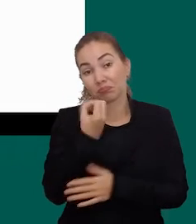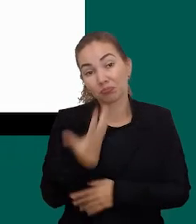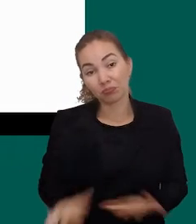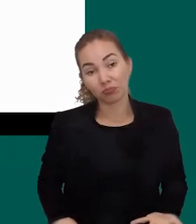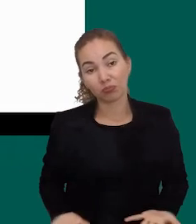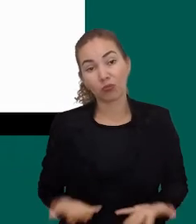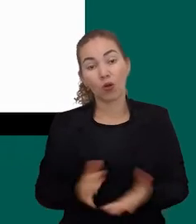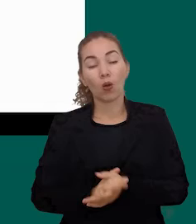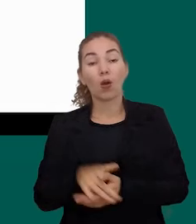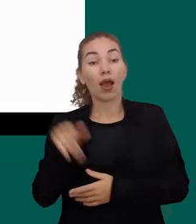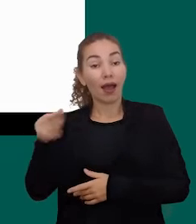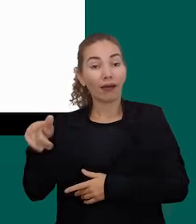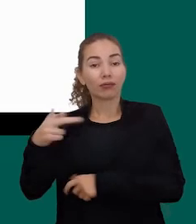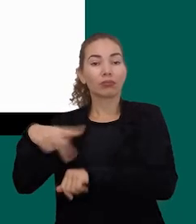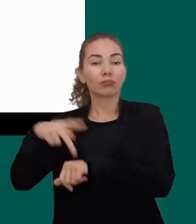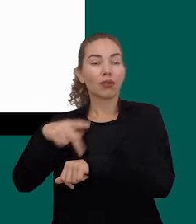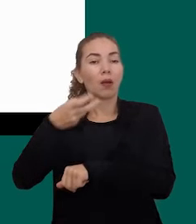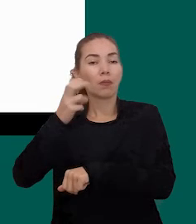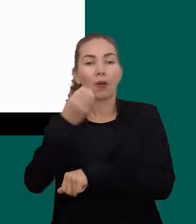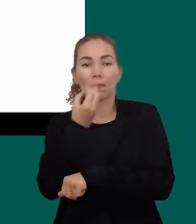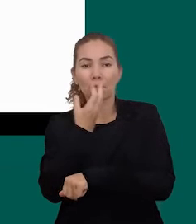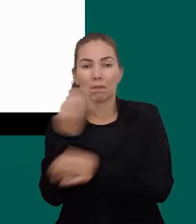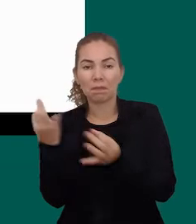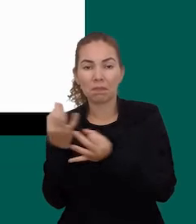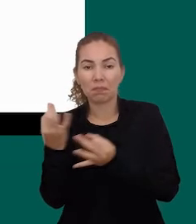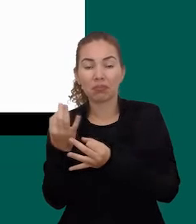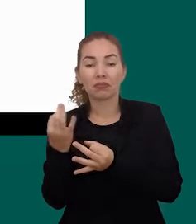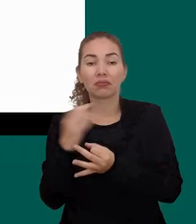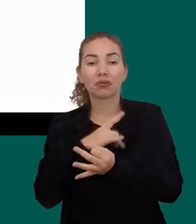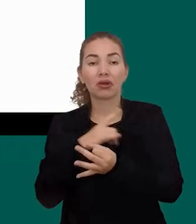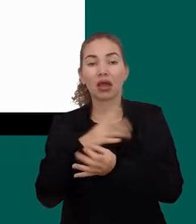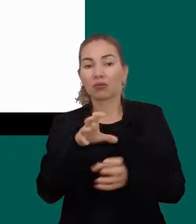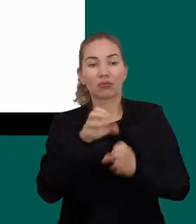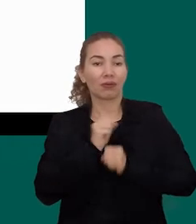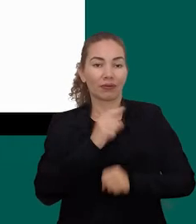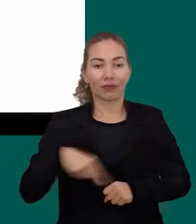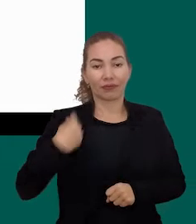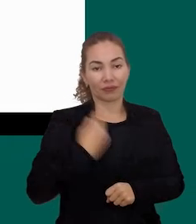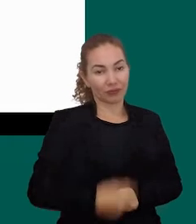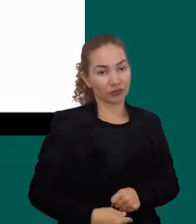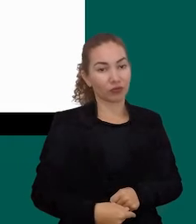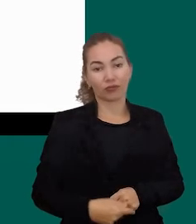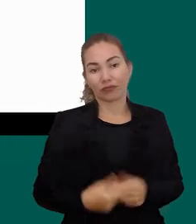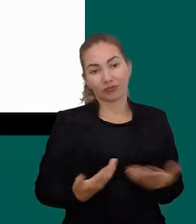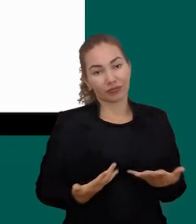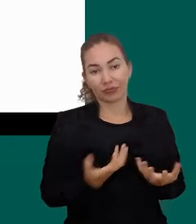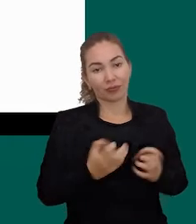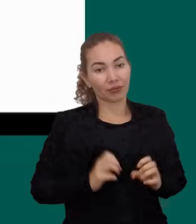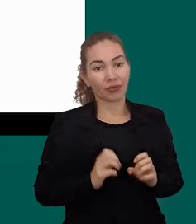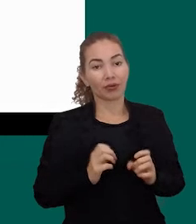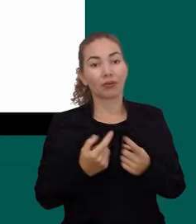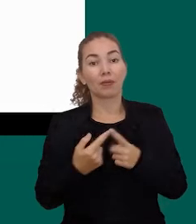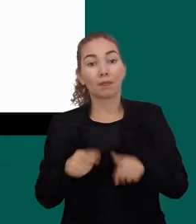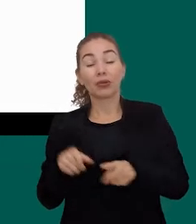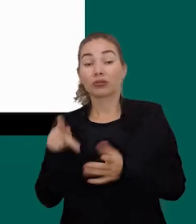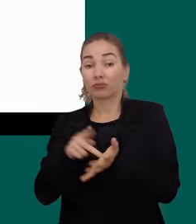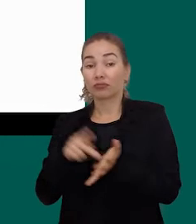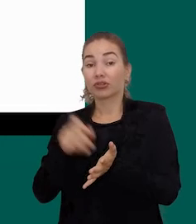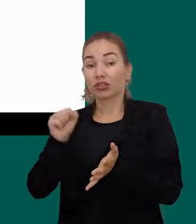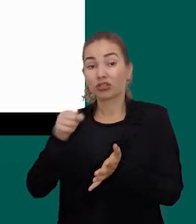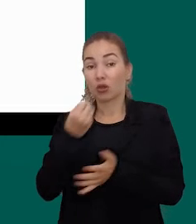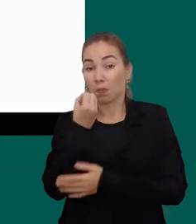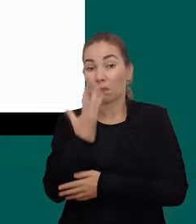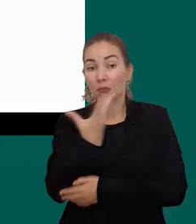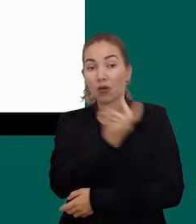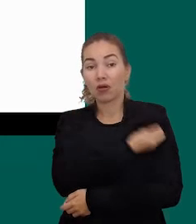Turquia, então, a gente observou uma boa eficácia. Tem muita gente achando que, eu não quero tomar Coronavac, que parece uma vacina muito menos eficaz. Na verdade, não, ela é uma vacina